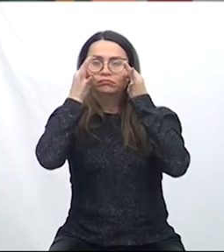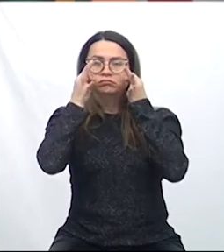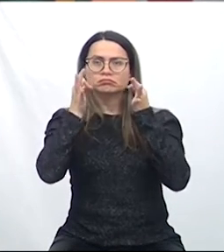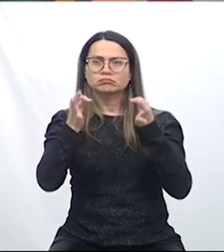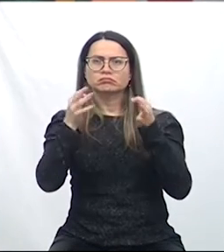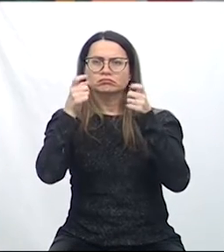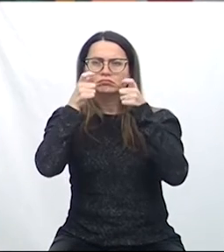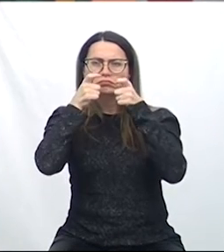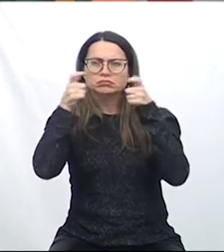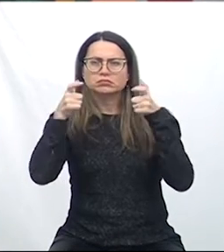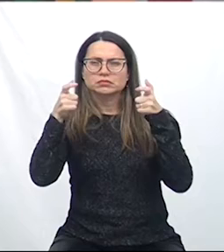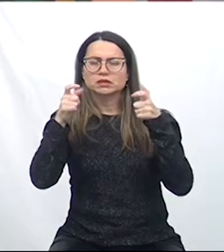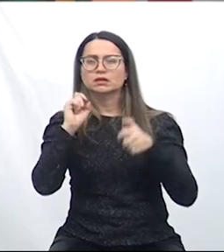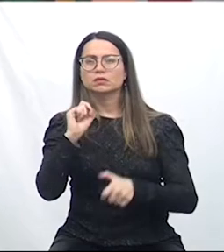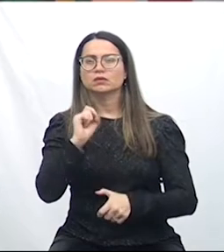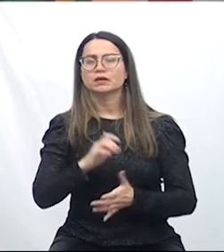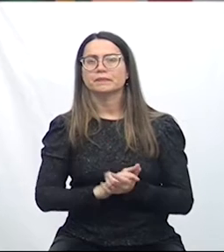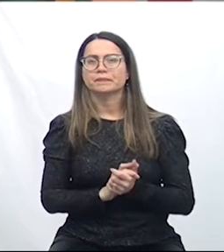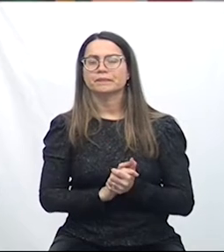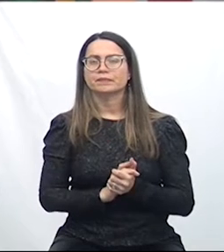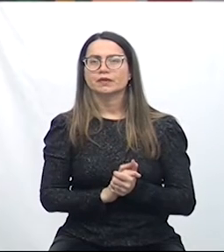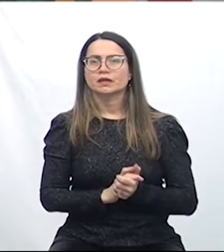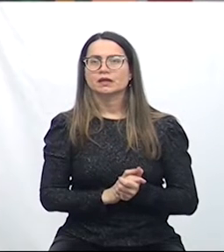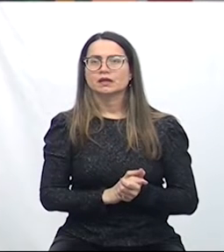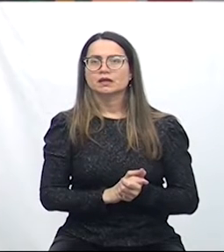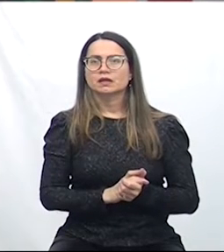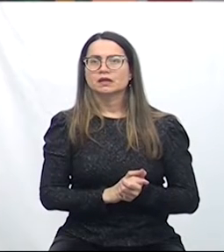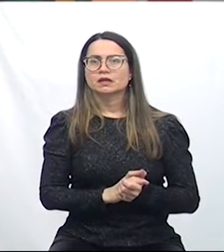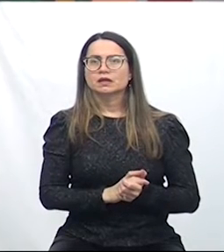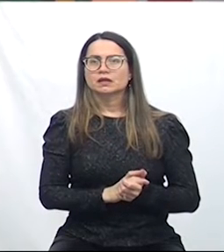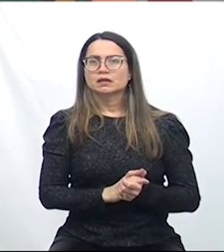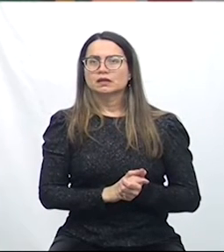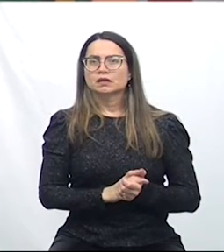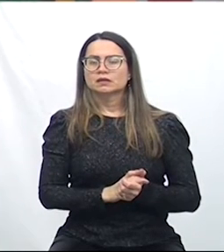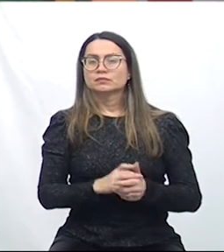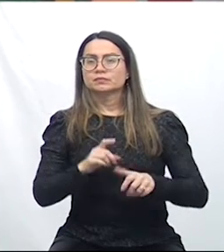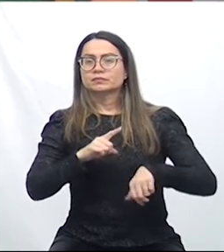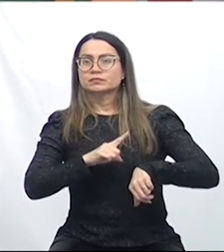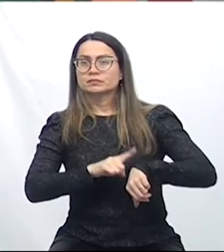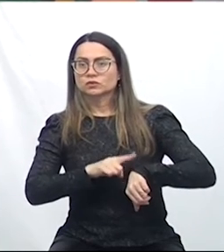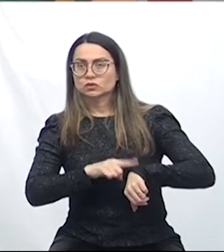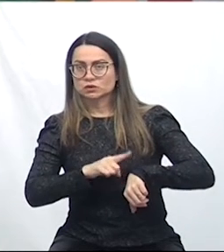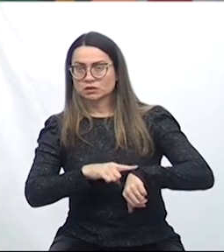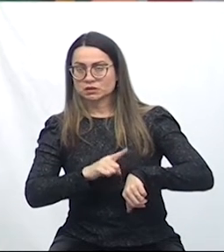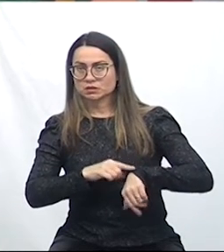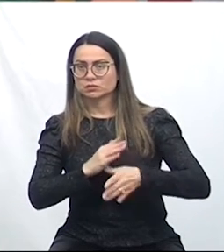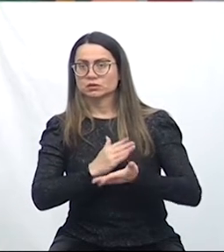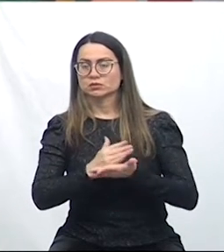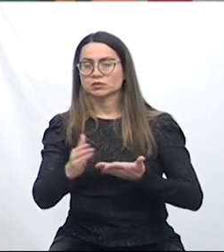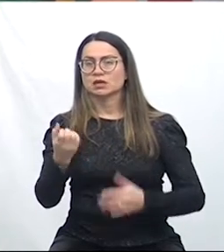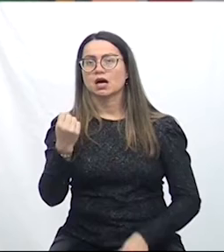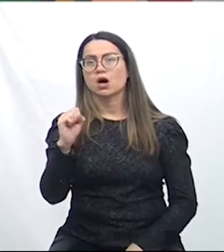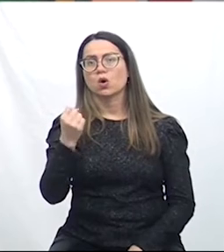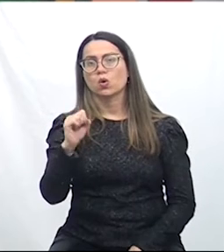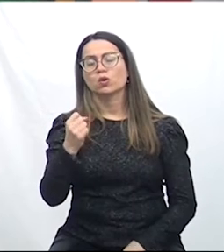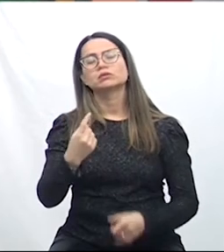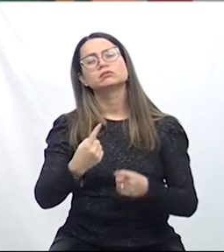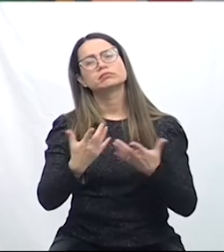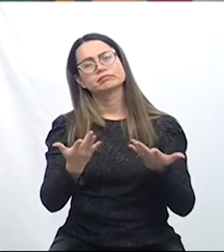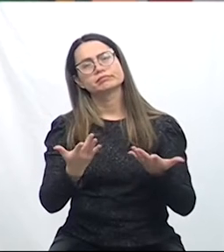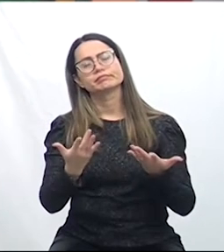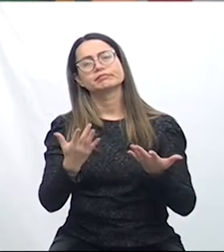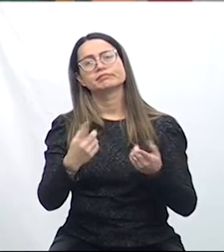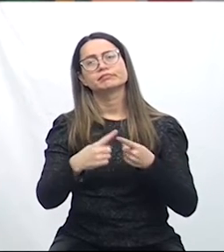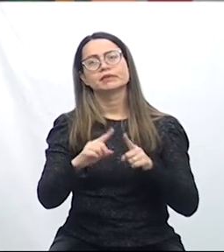nesse detalhe, é que parece que o horário previsto estava para as 8 horas. A gente sabe que circunstâncias,